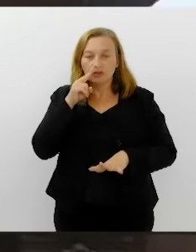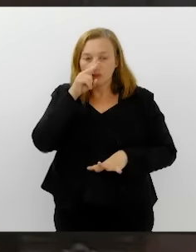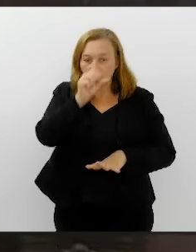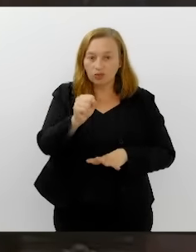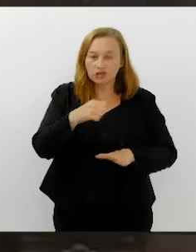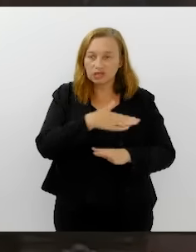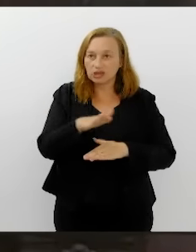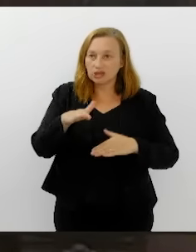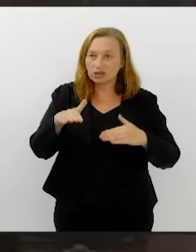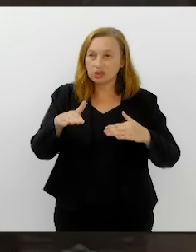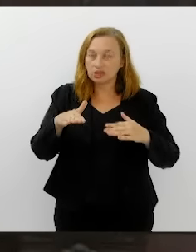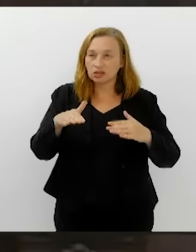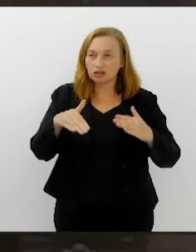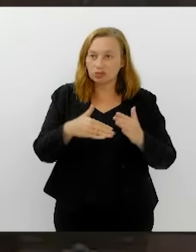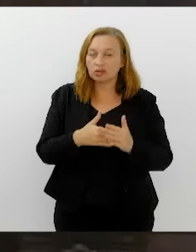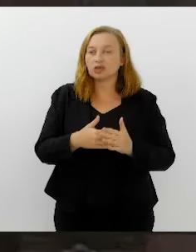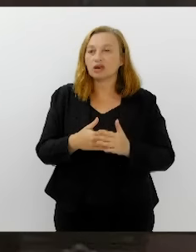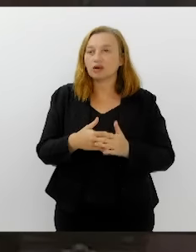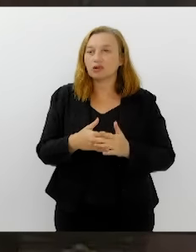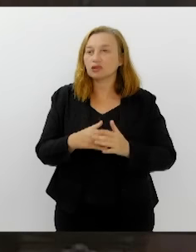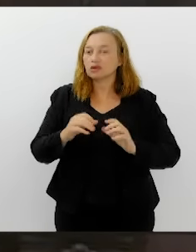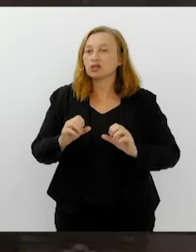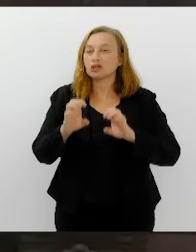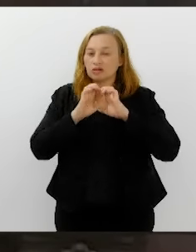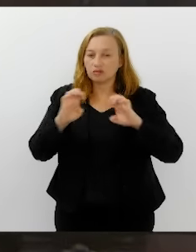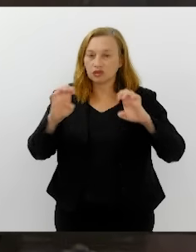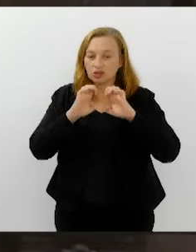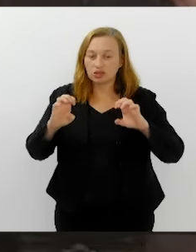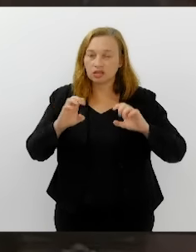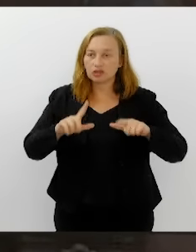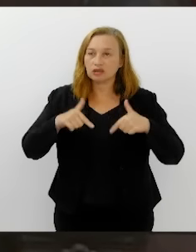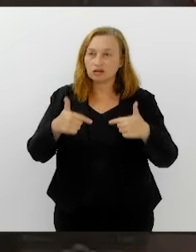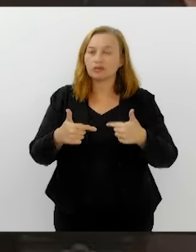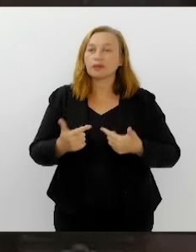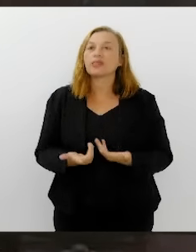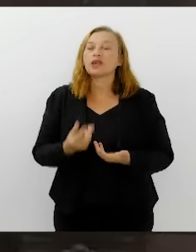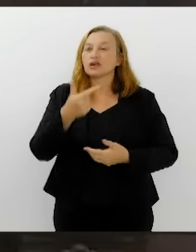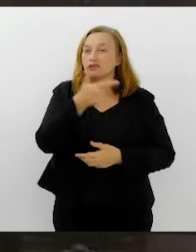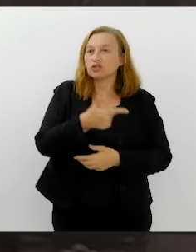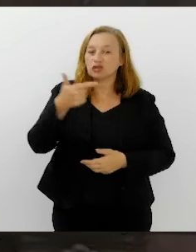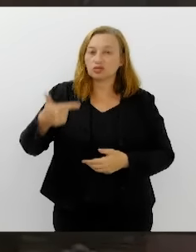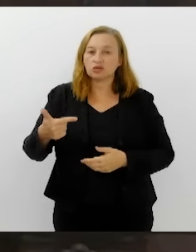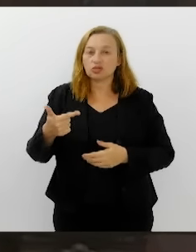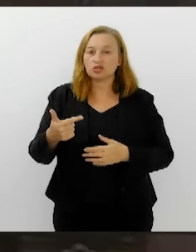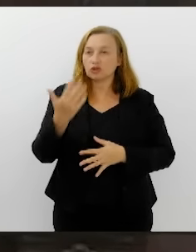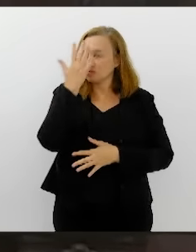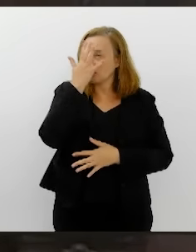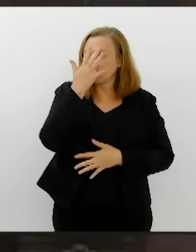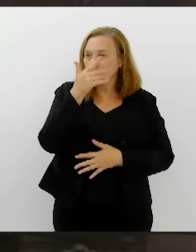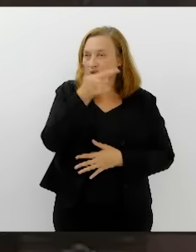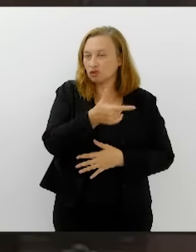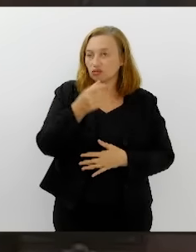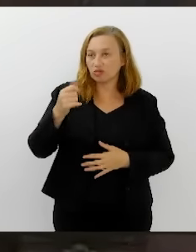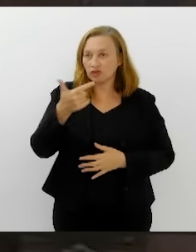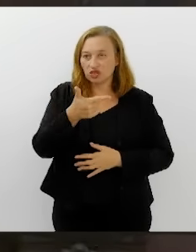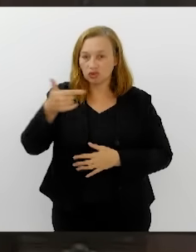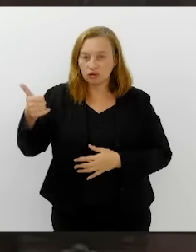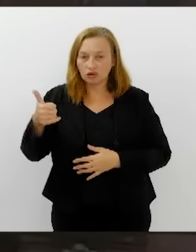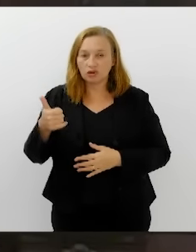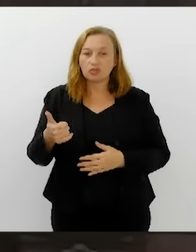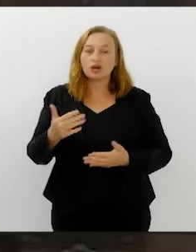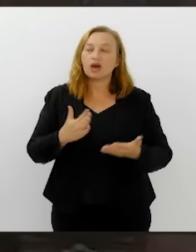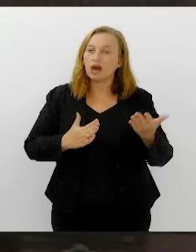de evangelização e ação missionária. Em 22 de fevereiro de 2001, foi concedida a